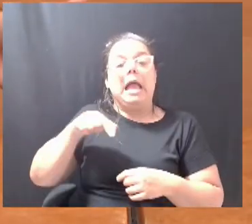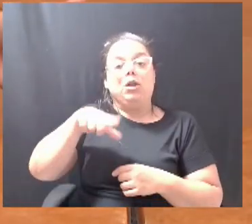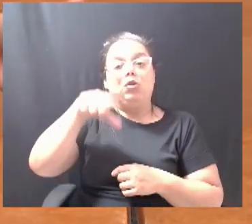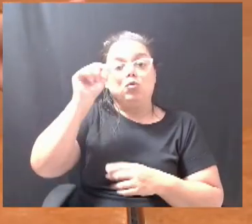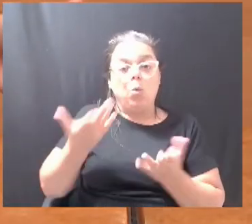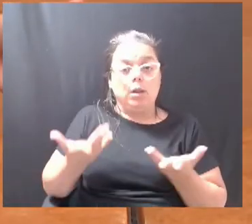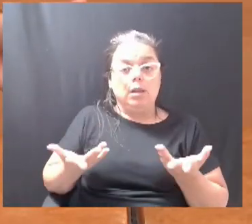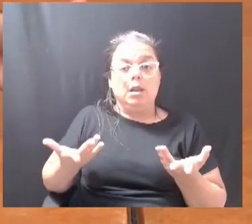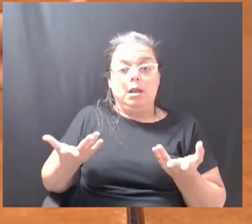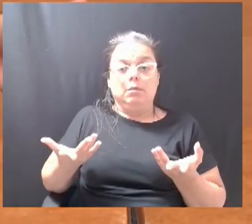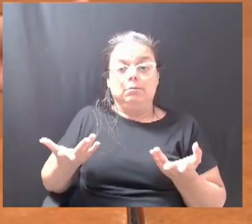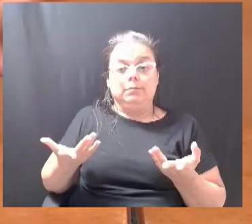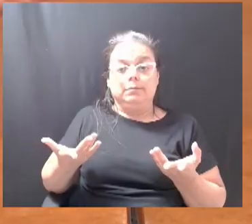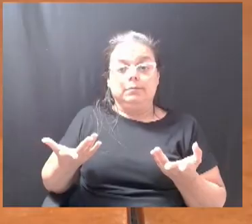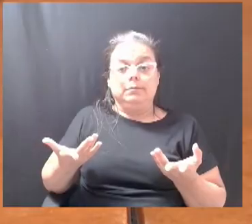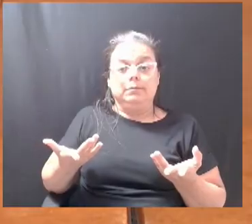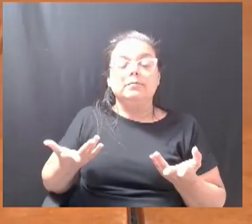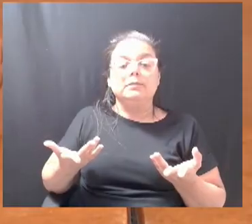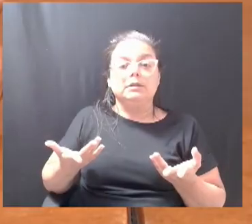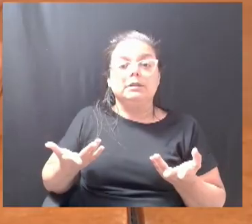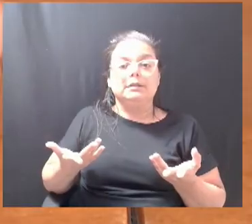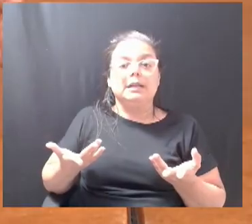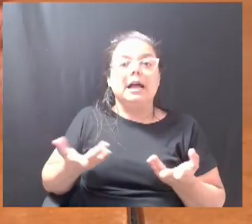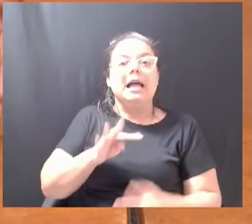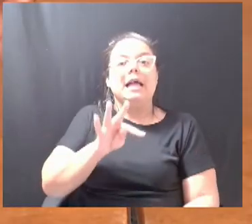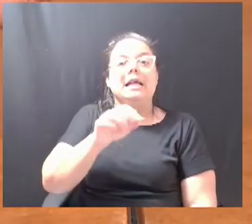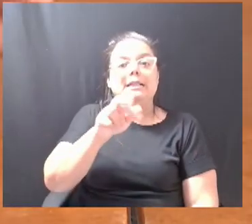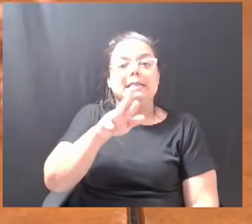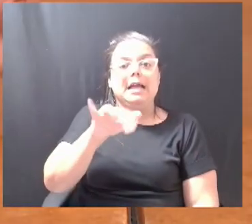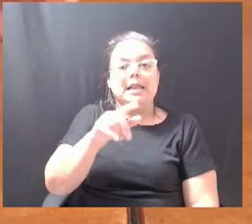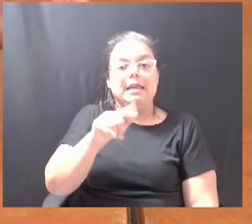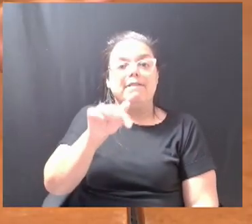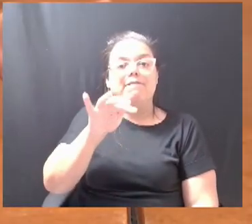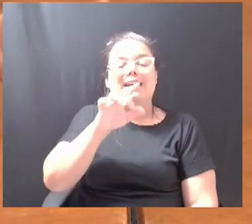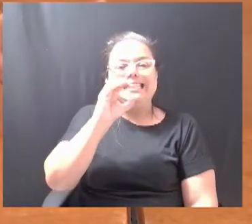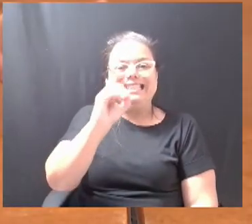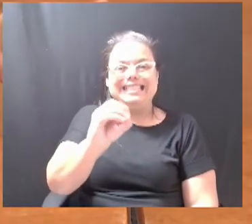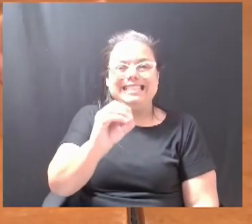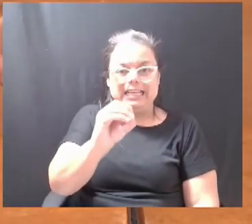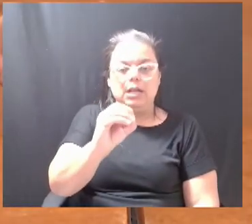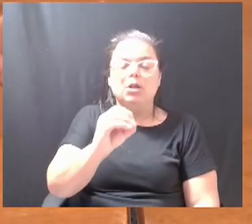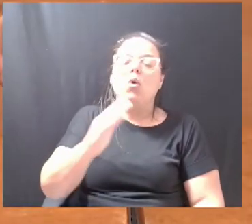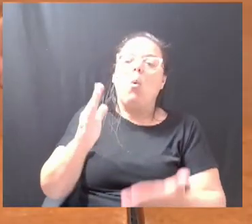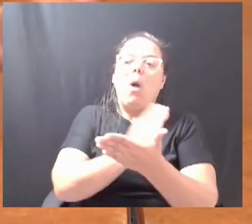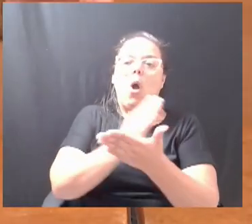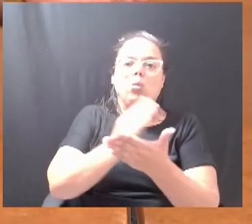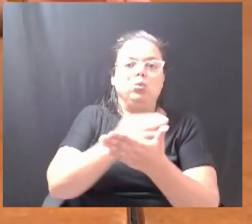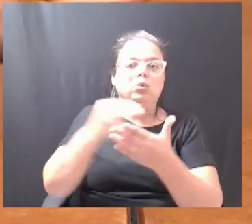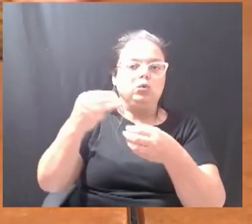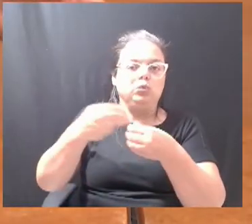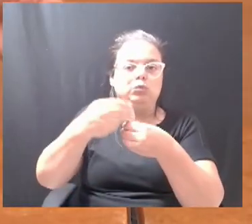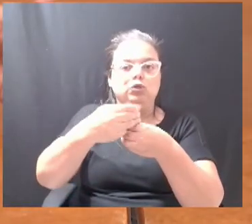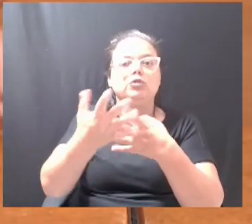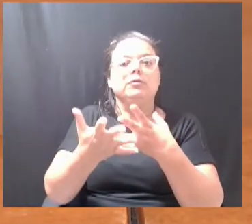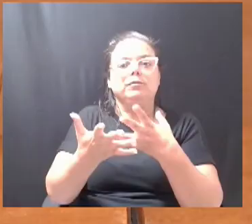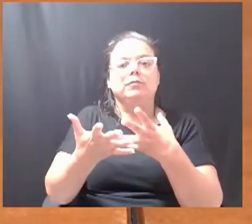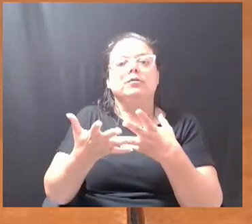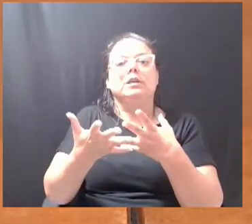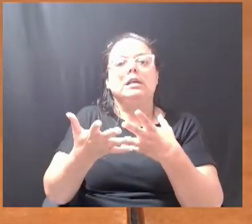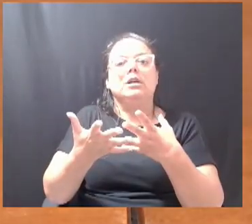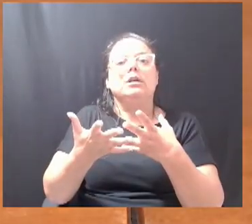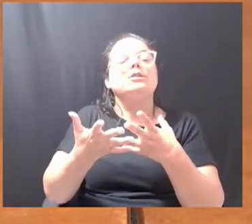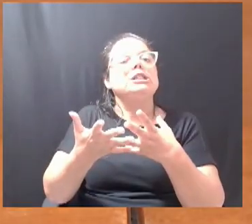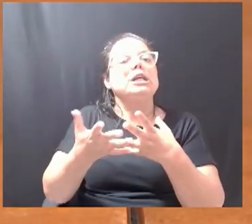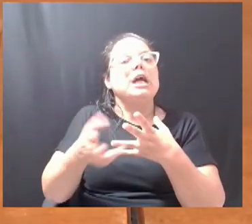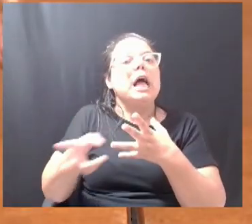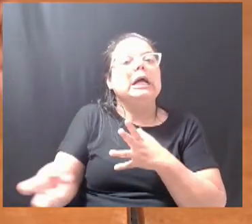da tarifa zero do transporte público, municípios fazem opção pelo incentivo tributário de área A, B ou